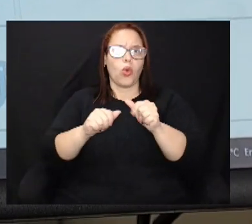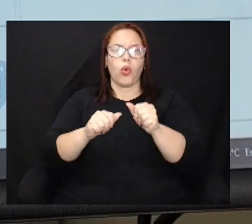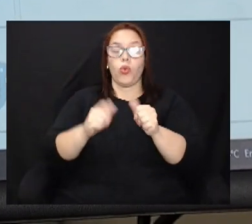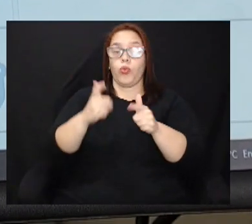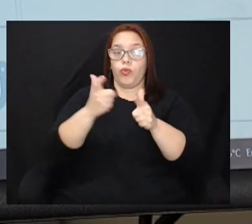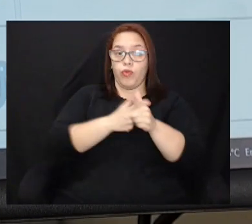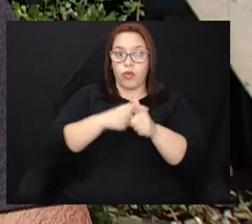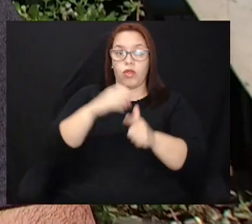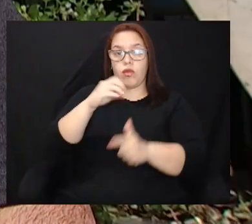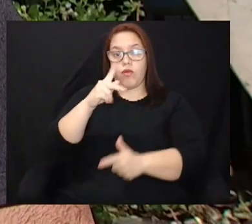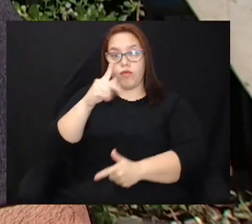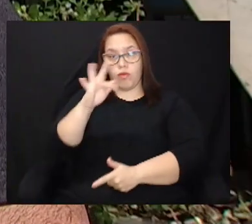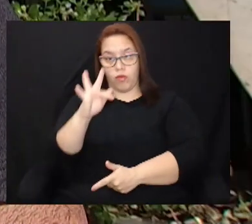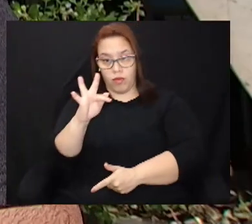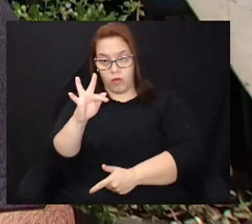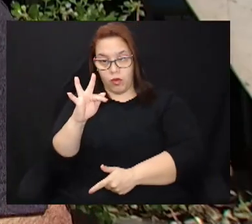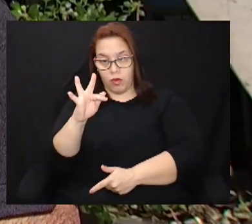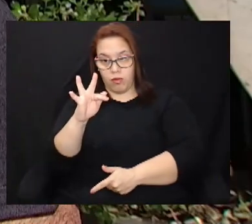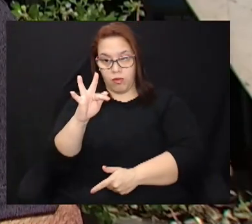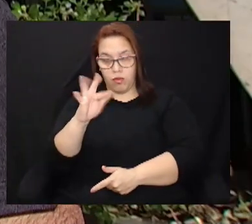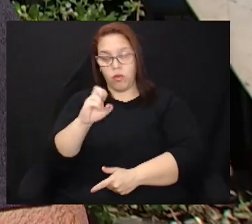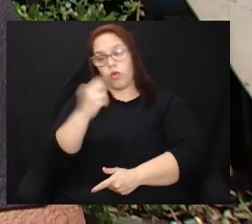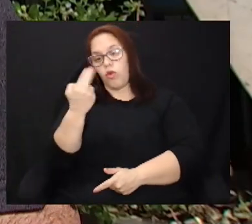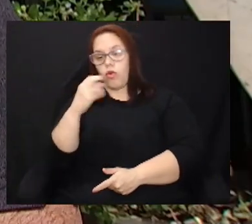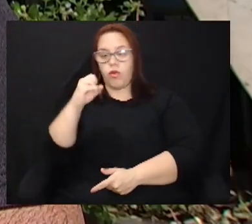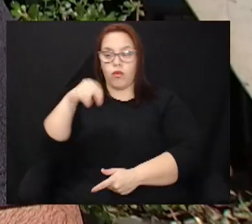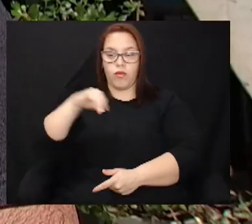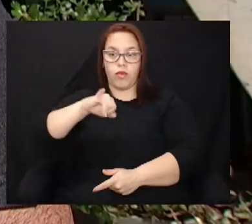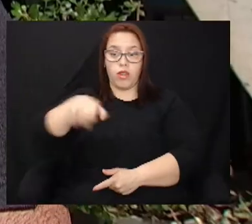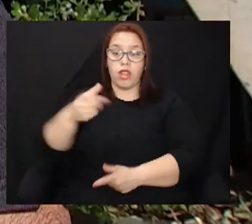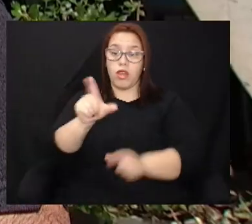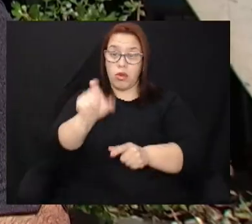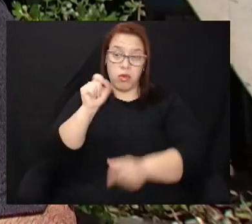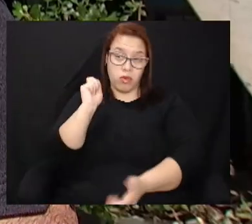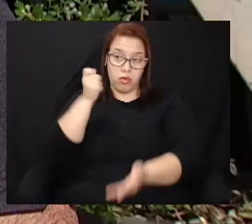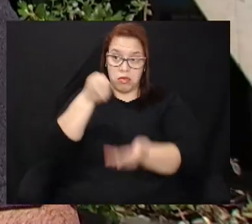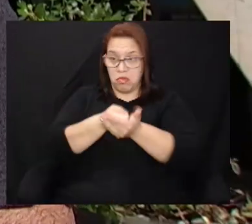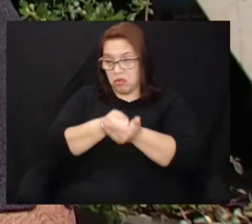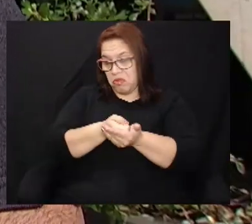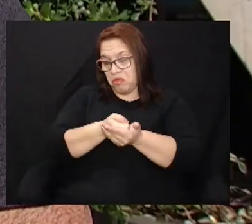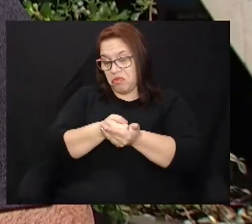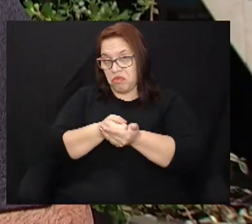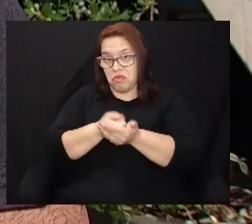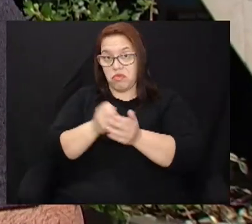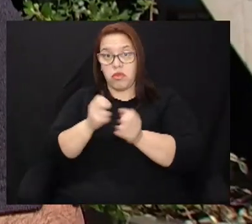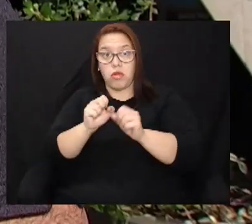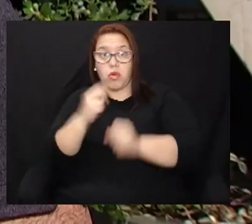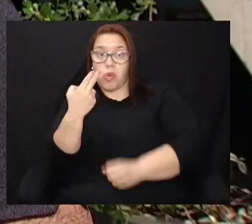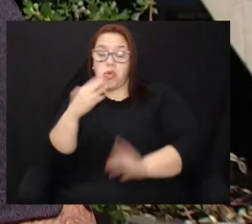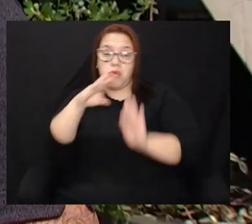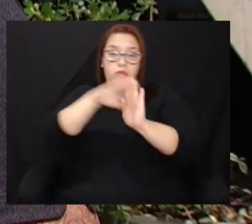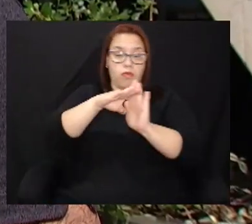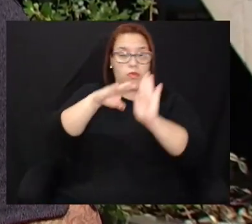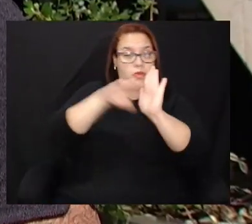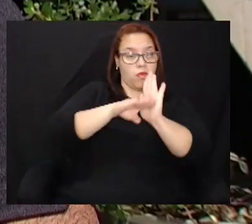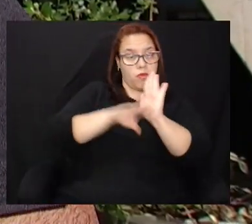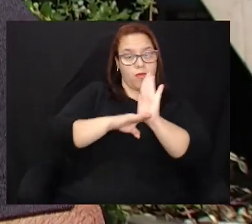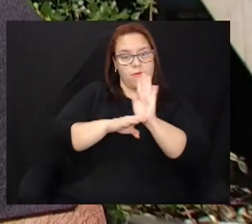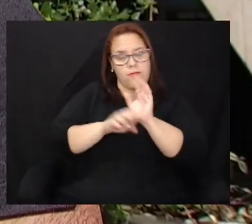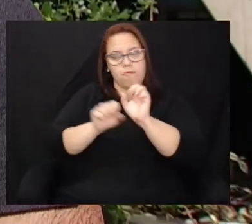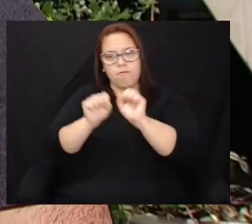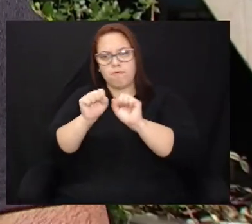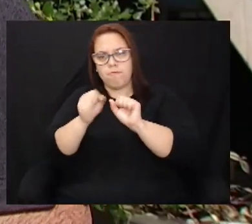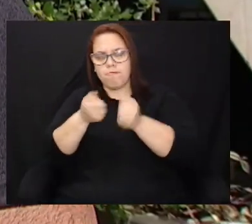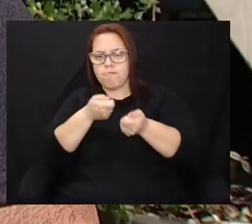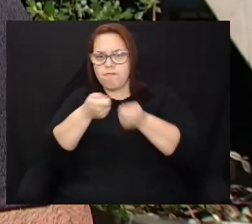ou no CNPJ. Ele lá escolhe qual que ele quer fazer o pagamento, se ele quer parcelar, se ele quer simular o parcelamento